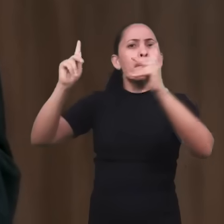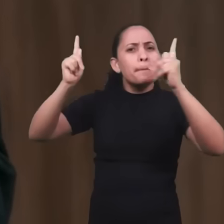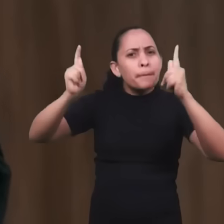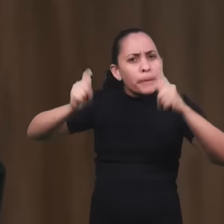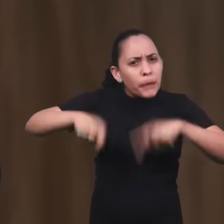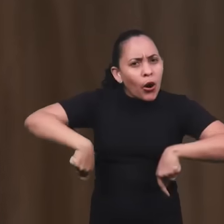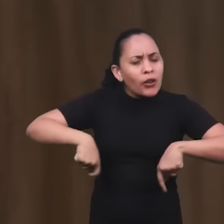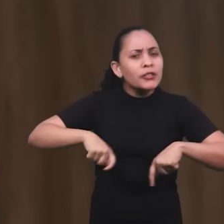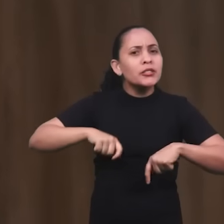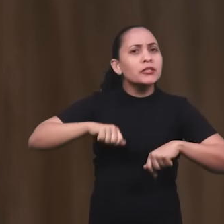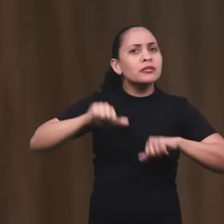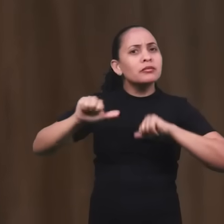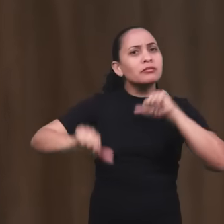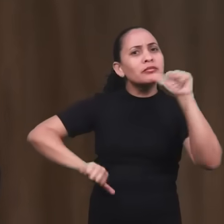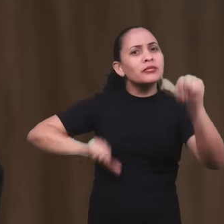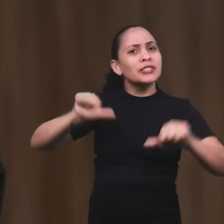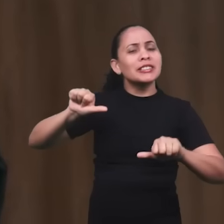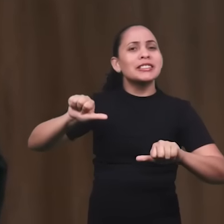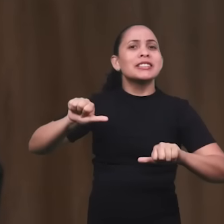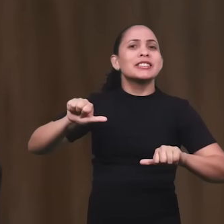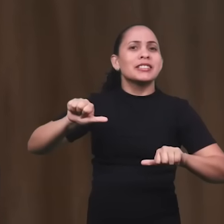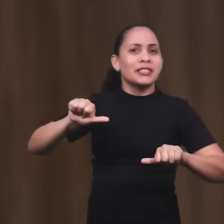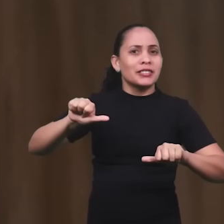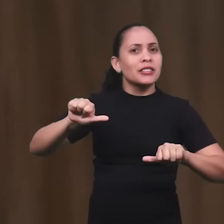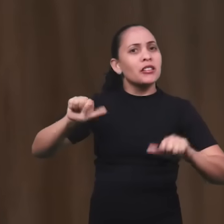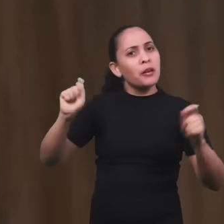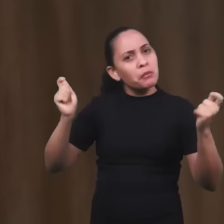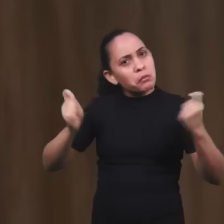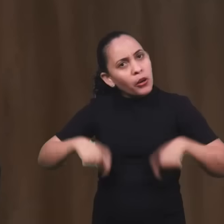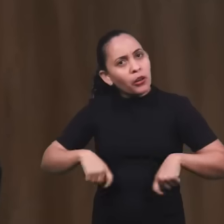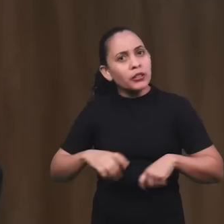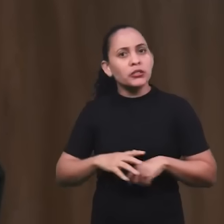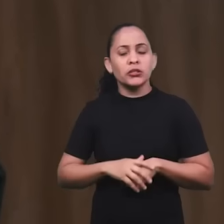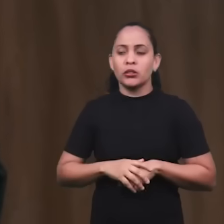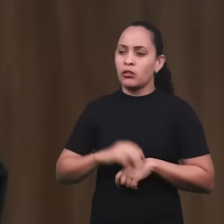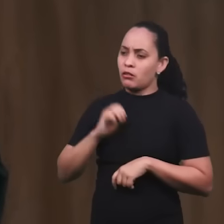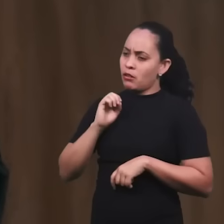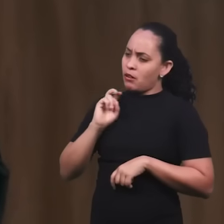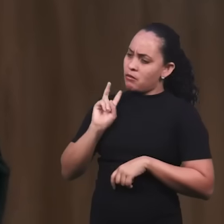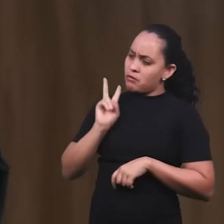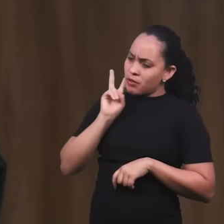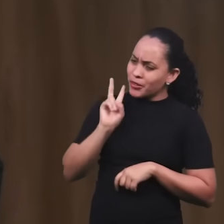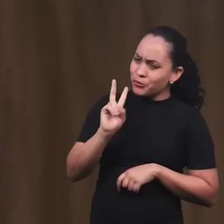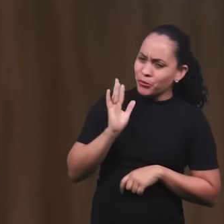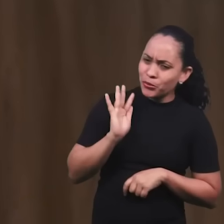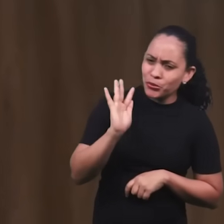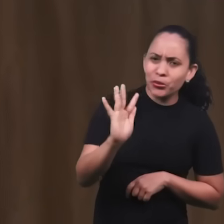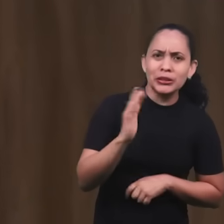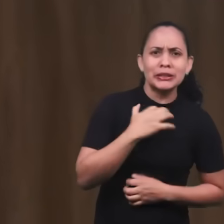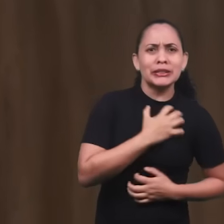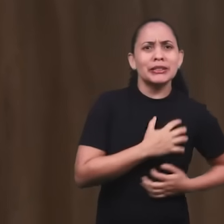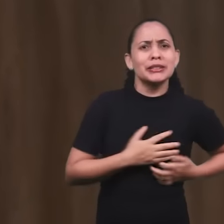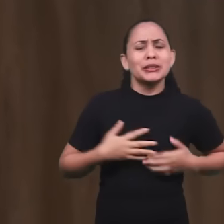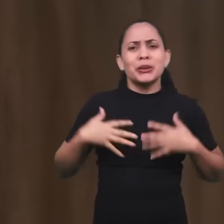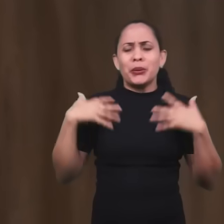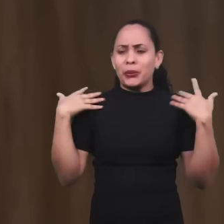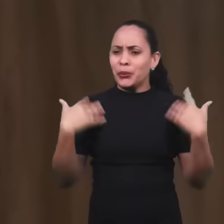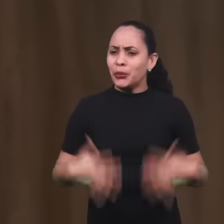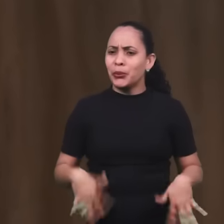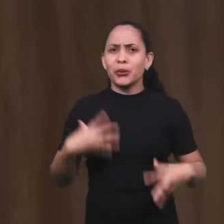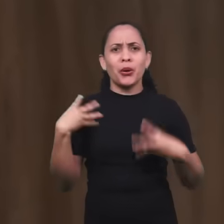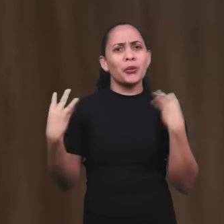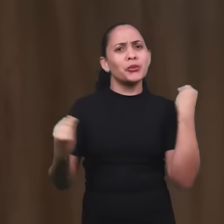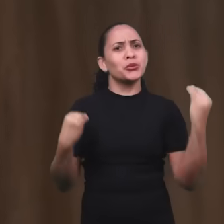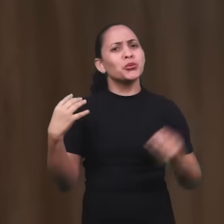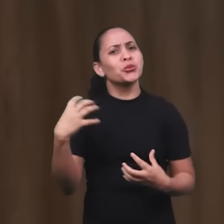possa sair desse destino tão cruel, né? Quando o homem olha para frente, ele fica aflito. Ele começa a pensar